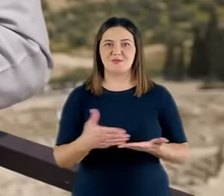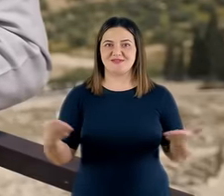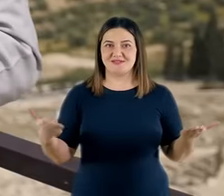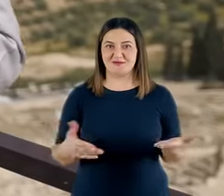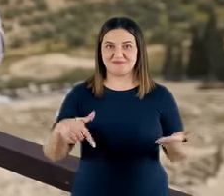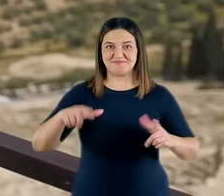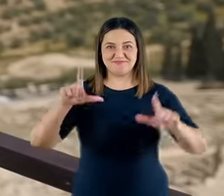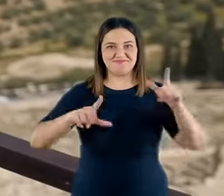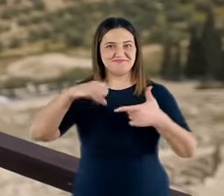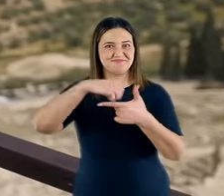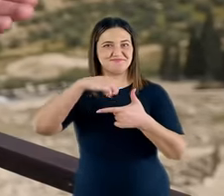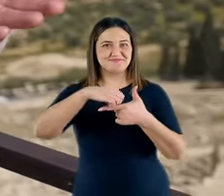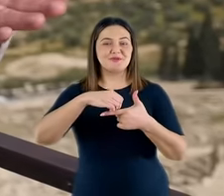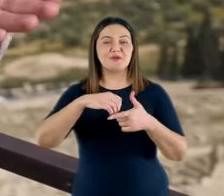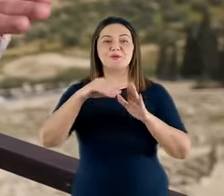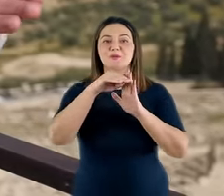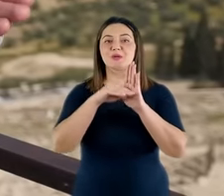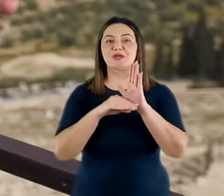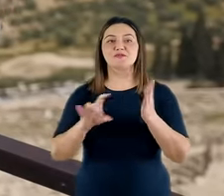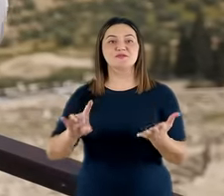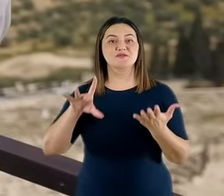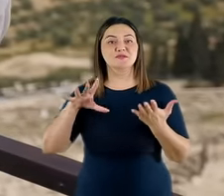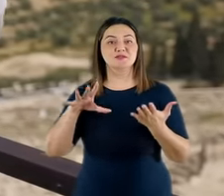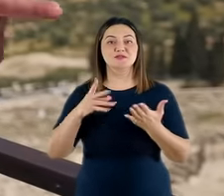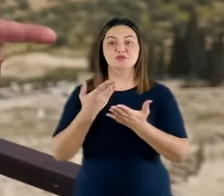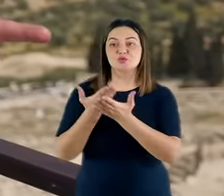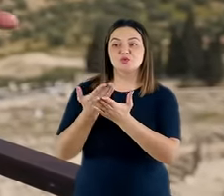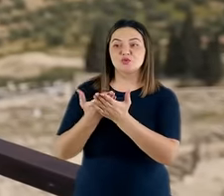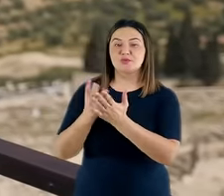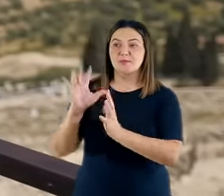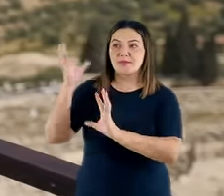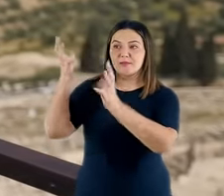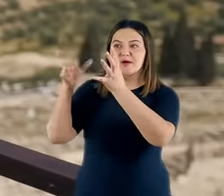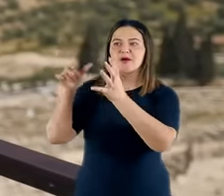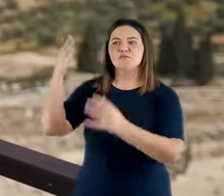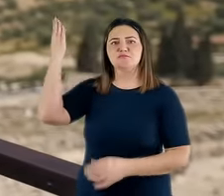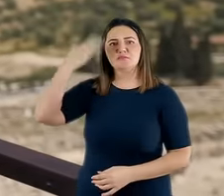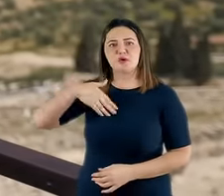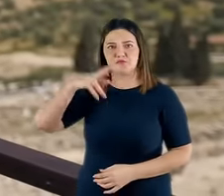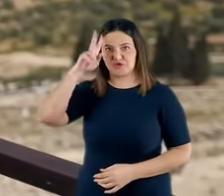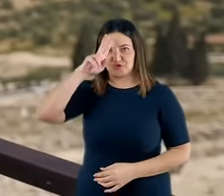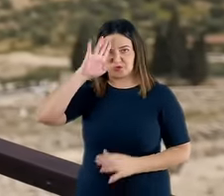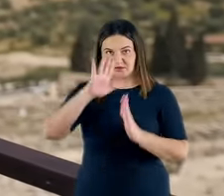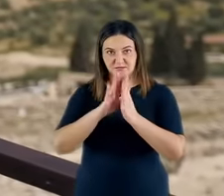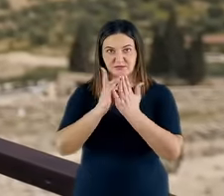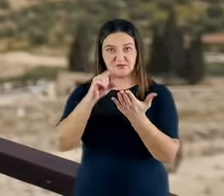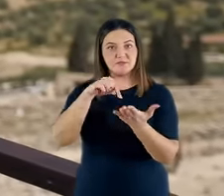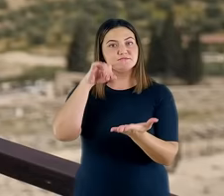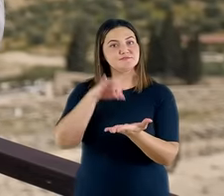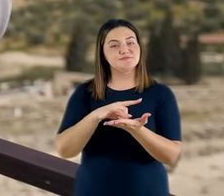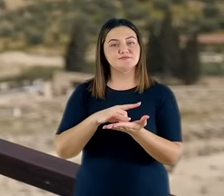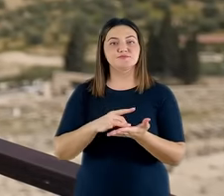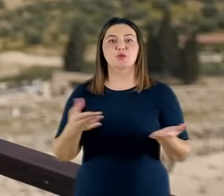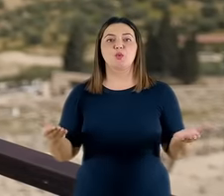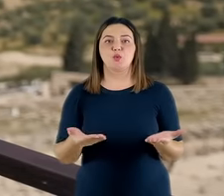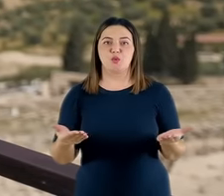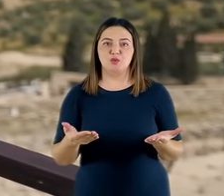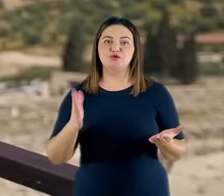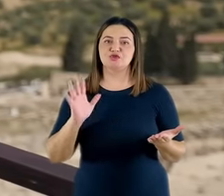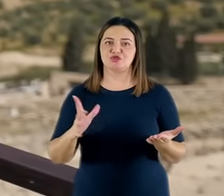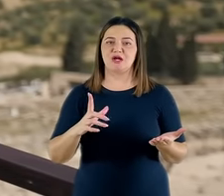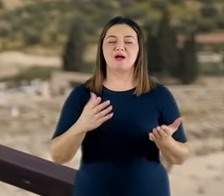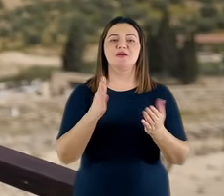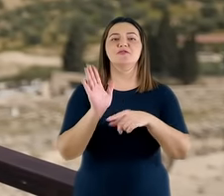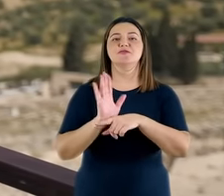Começa agora pela TV Novo Tempo, mais um programa Evidências na busca de fatos que comprovem a veracidade histórica da Bíblia Sagrada. E hoje estamos